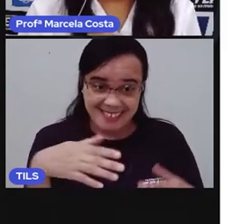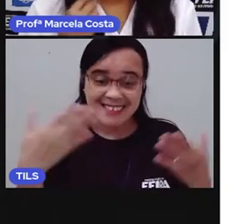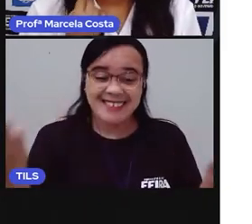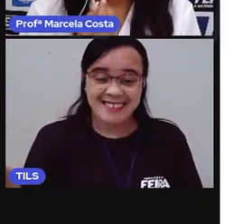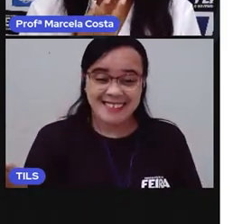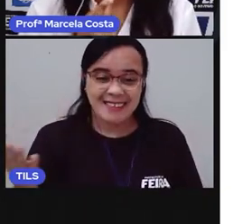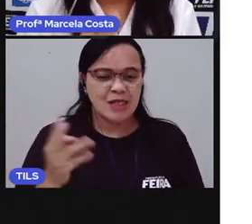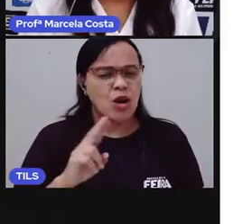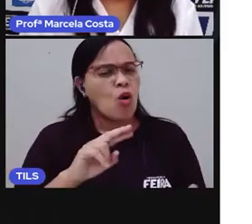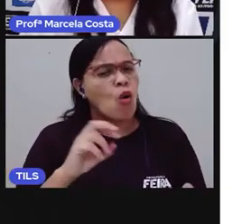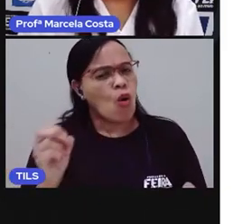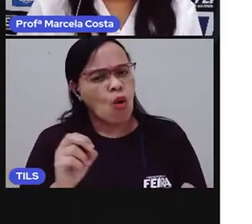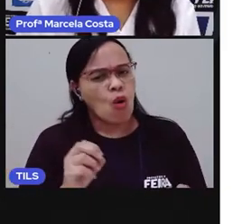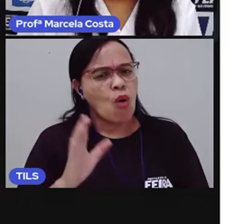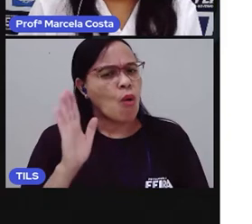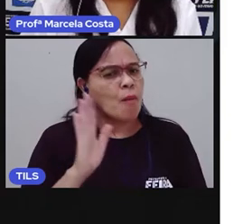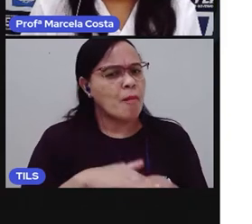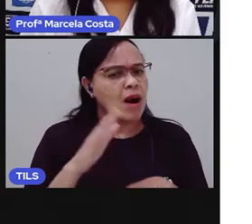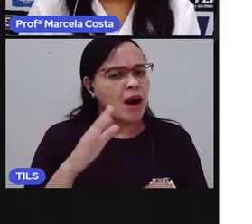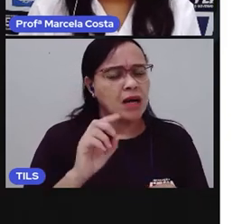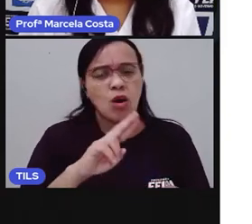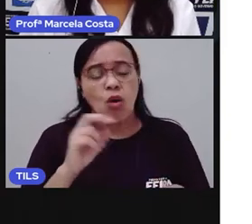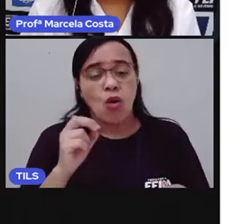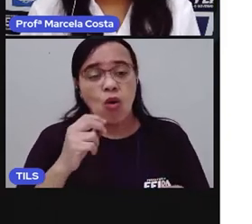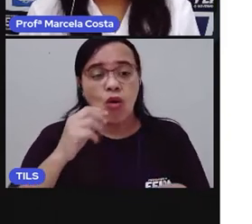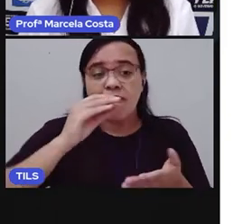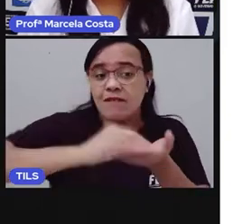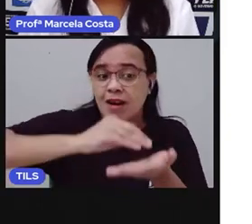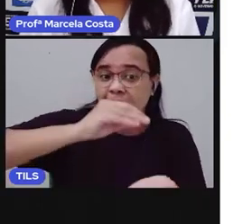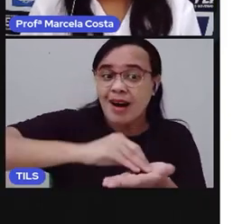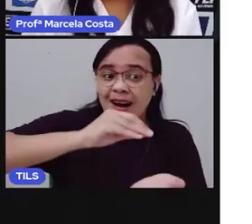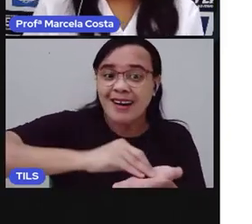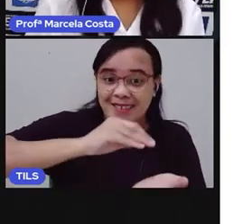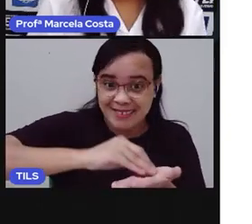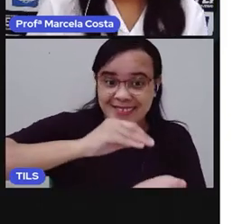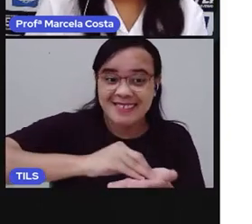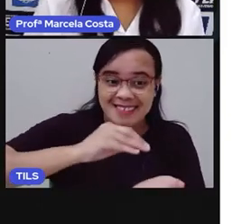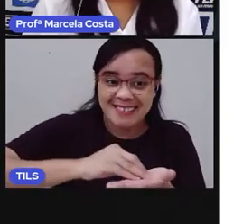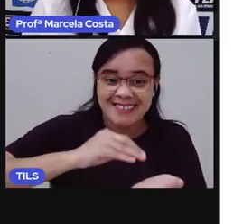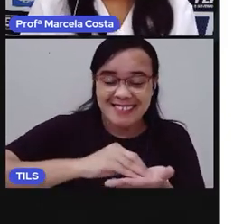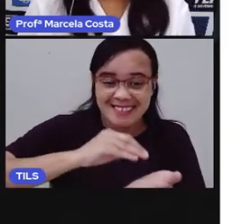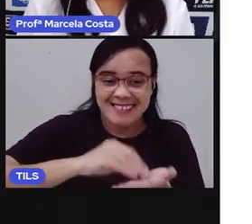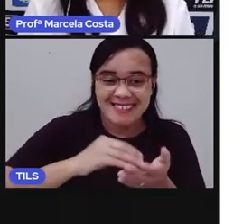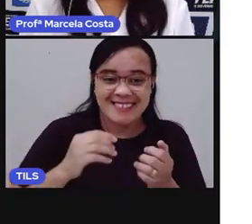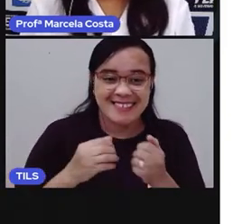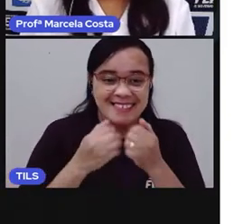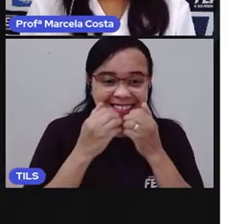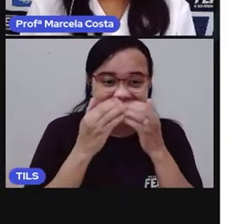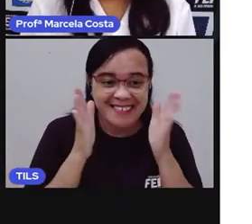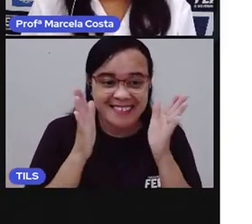Ou tem uma janelinha aí na frente? Um sorriso de janelinha.